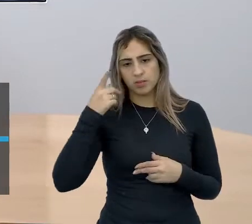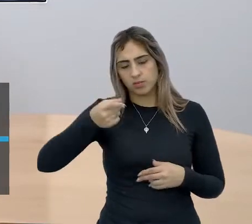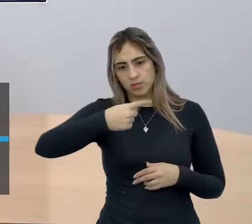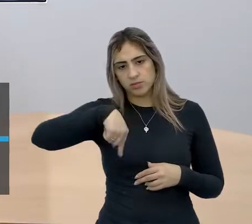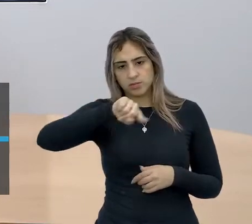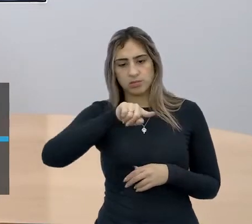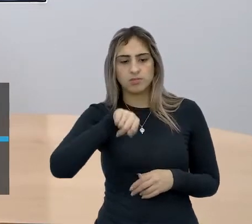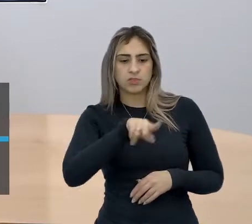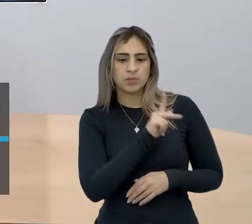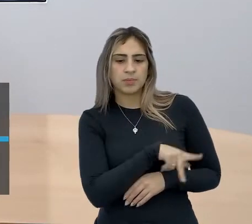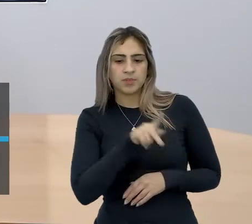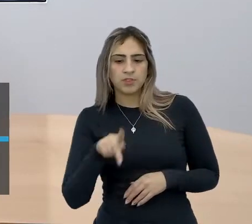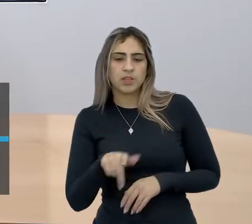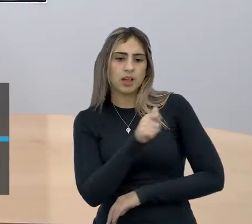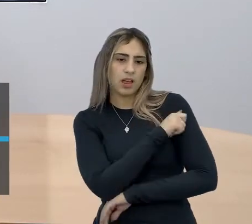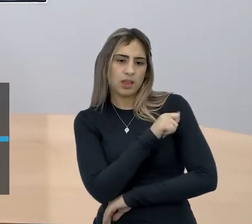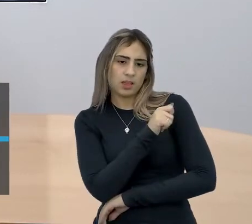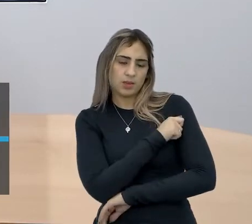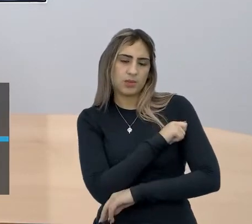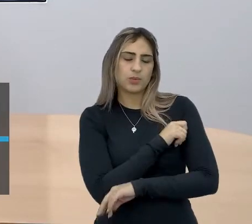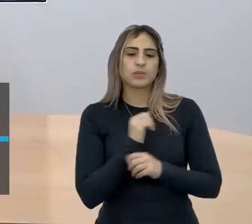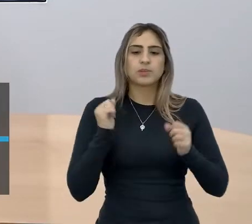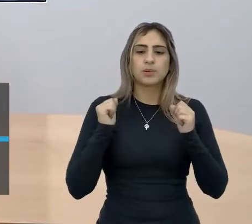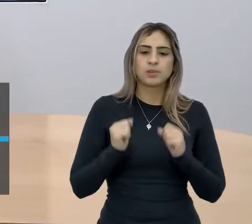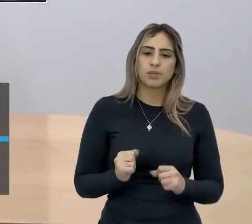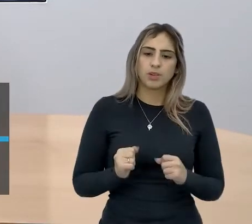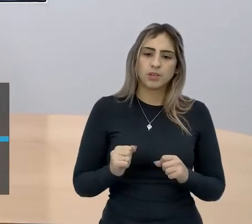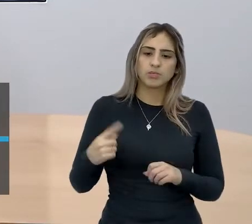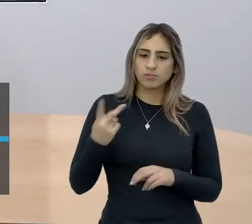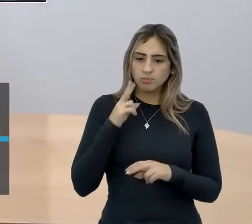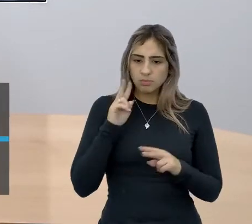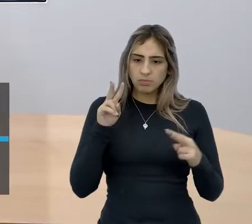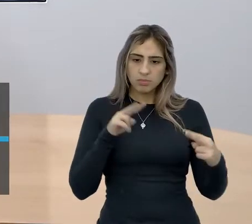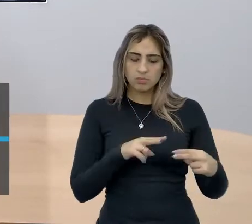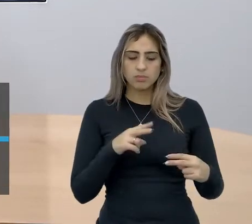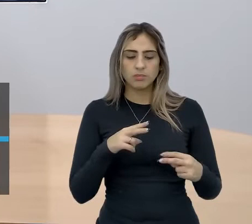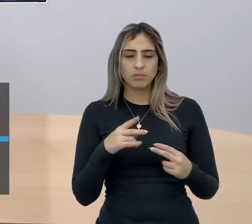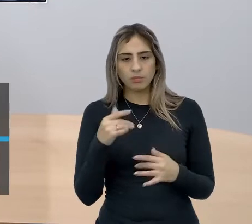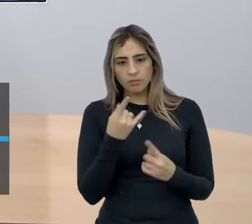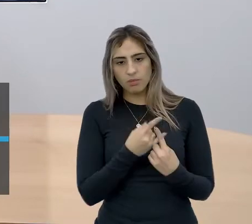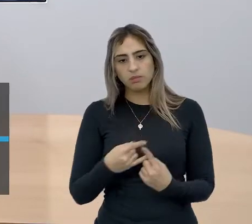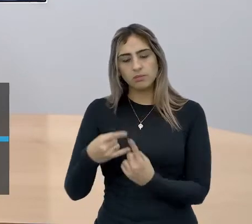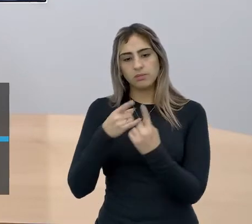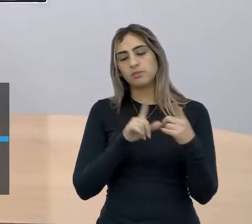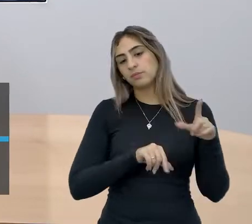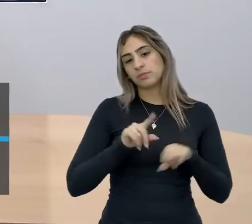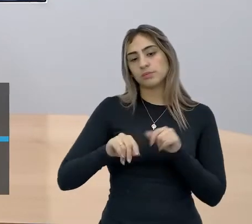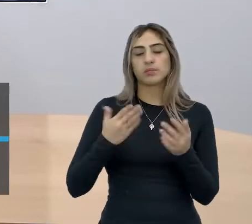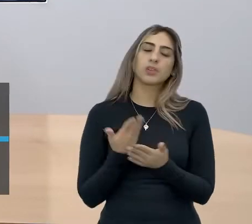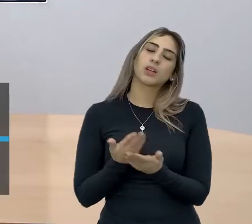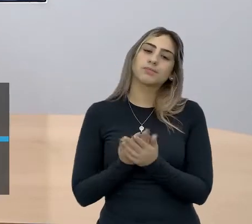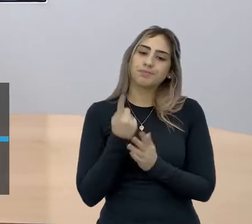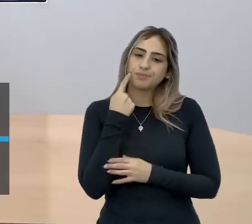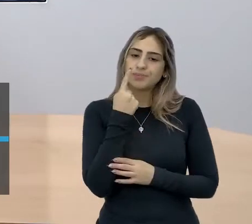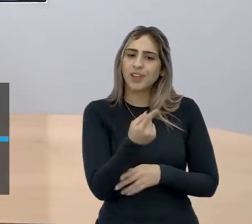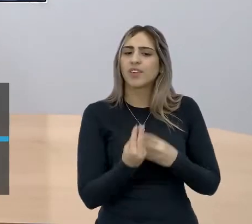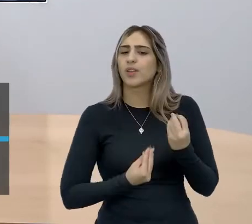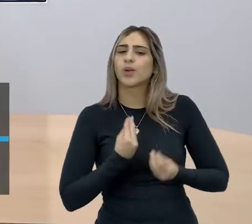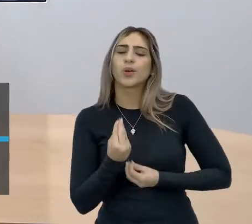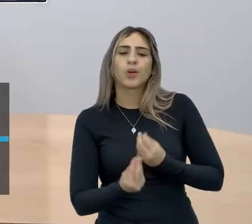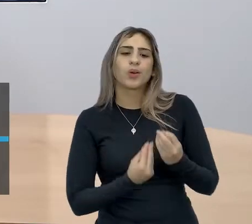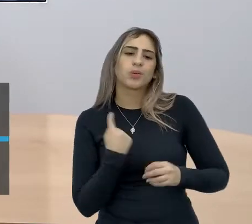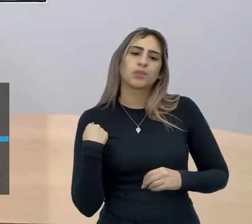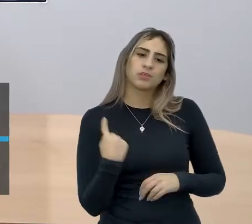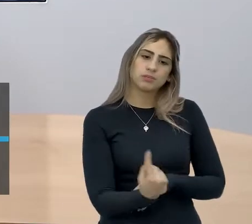Então vocês professores e alunos podem estar dando uma olhada aí no canal, selecionando aulas e vendo como